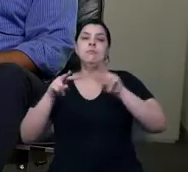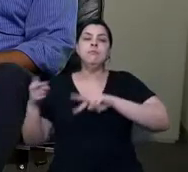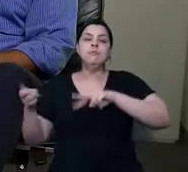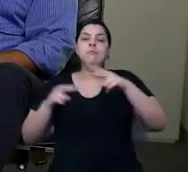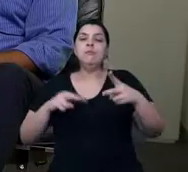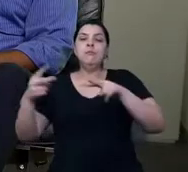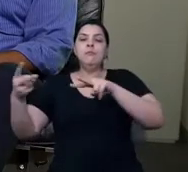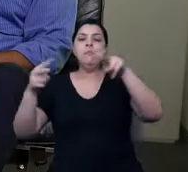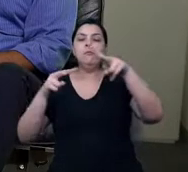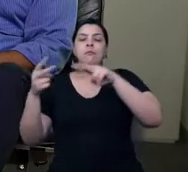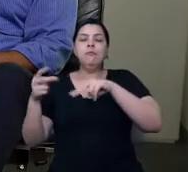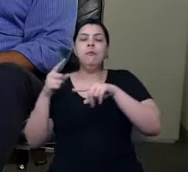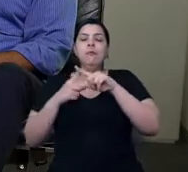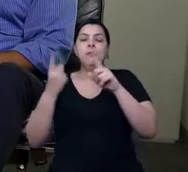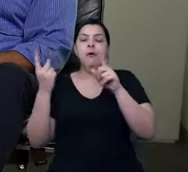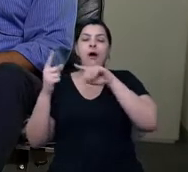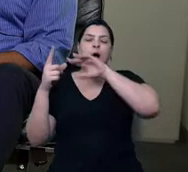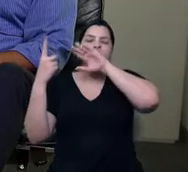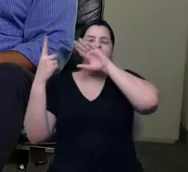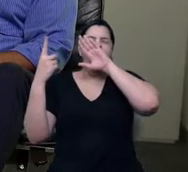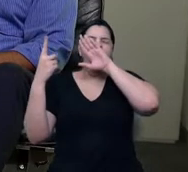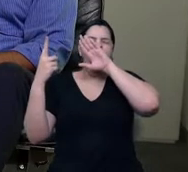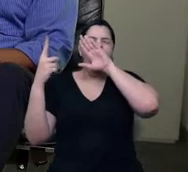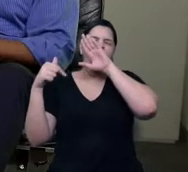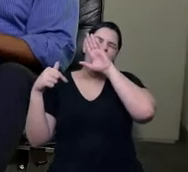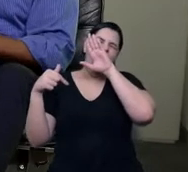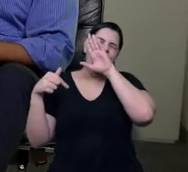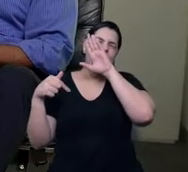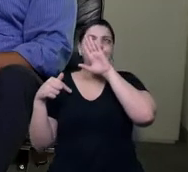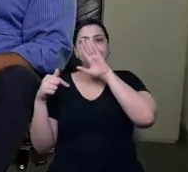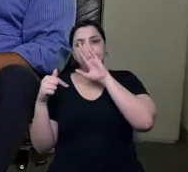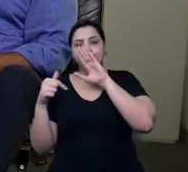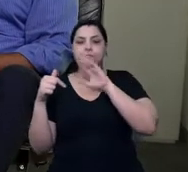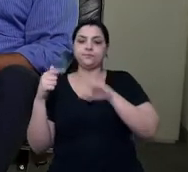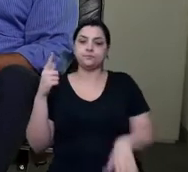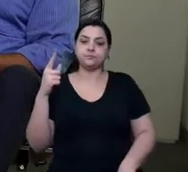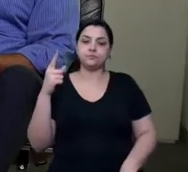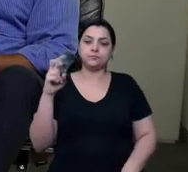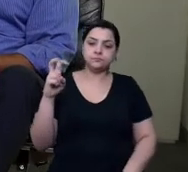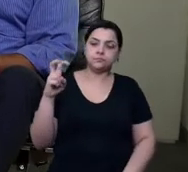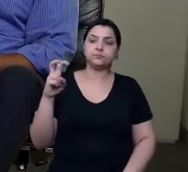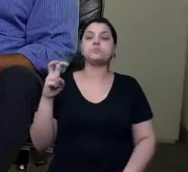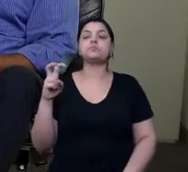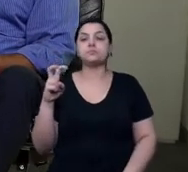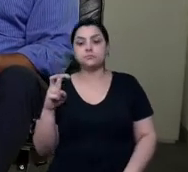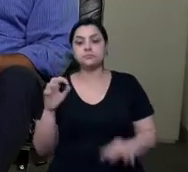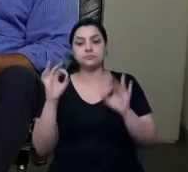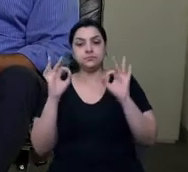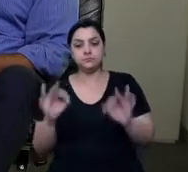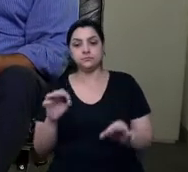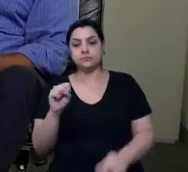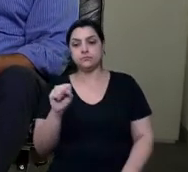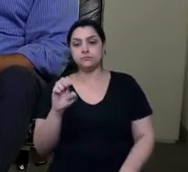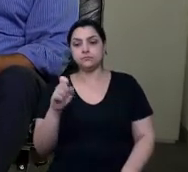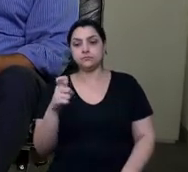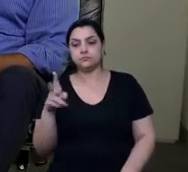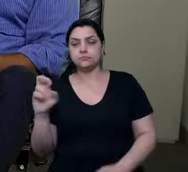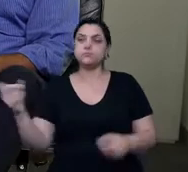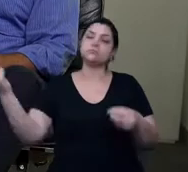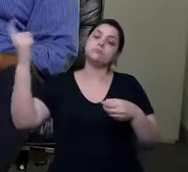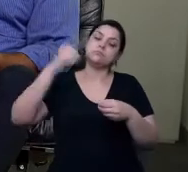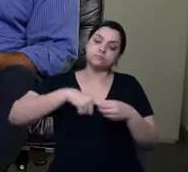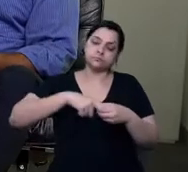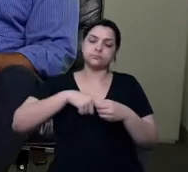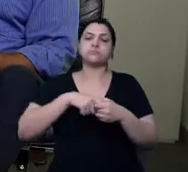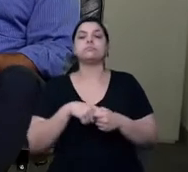Mas aos 18 anos, aos 17, uns 15 anos mais ou menos, a gente foi morar em Seabra de volta. E essa cidade